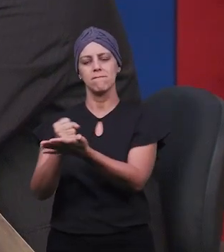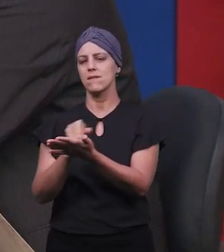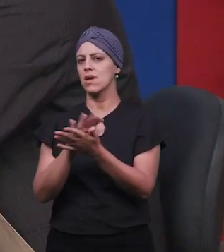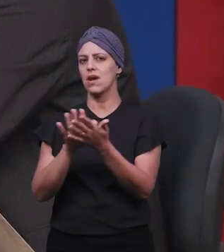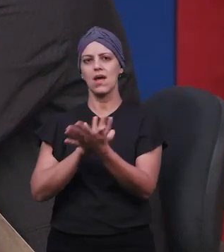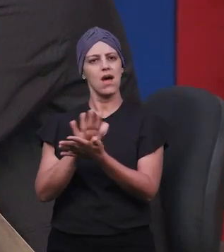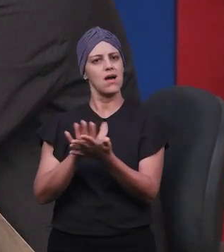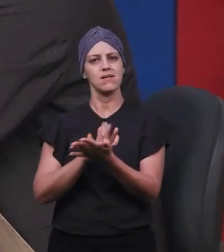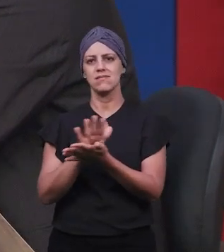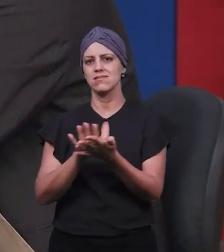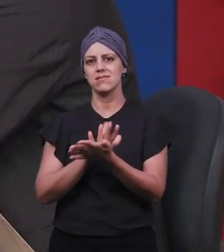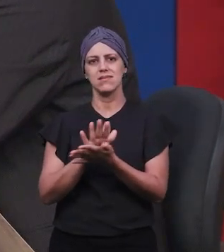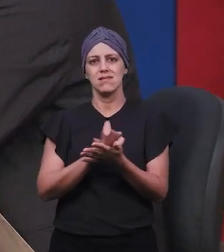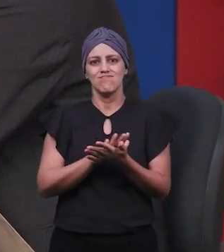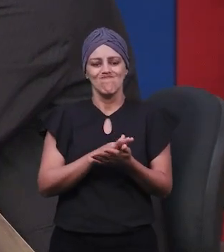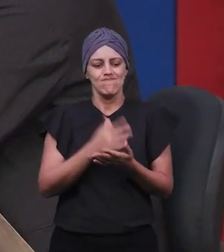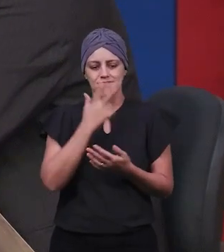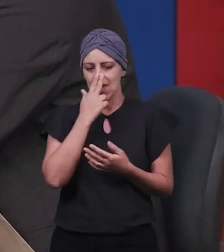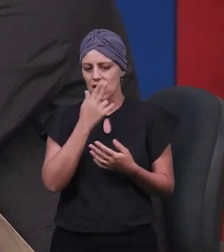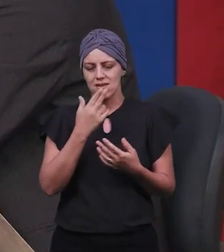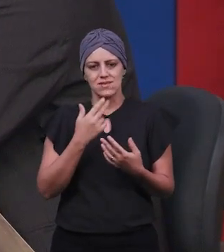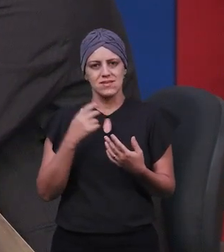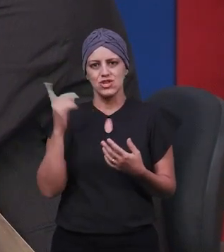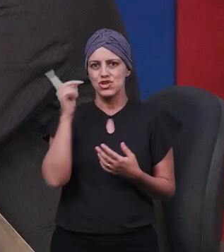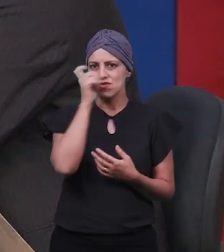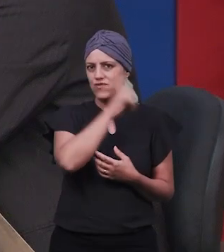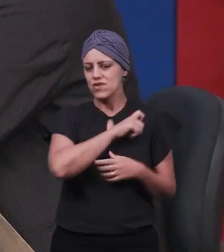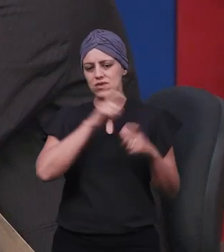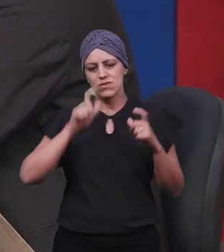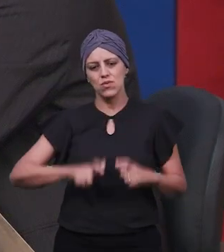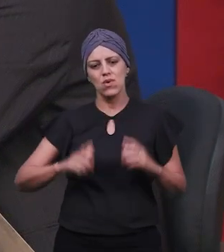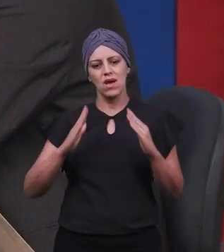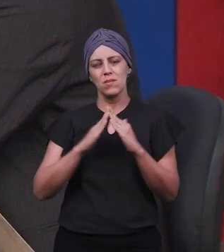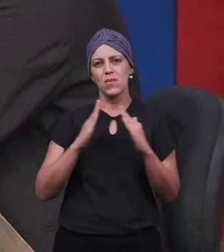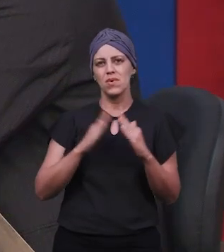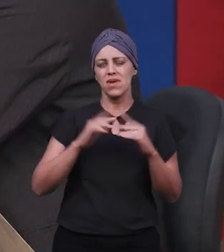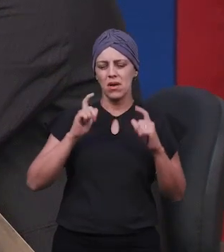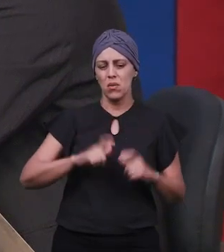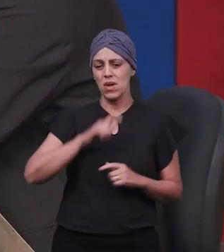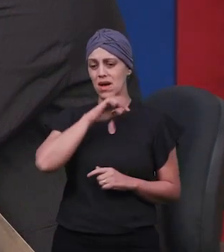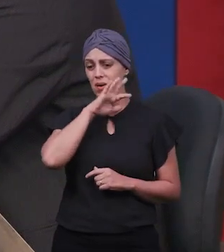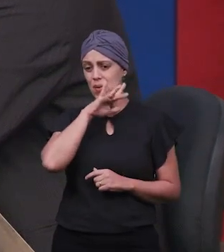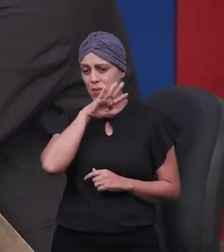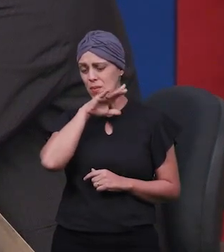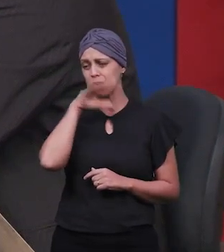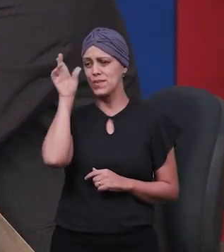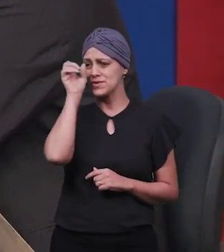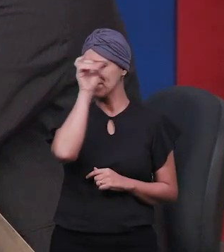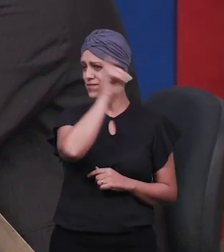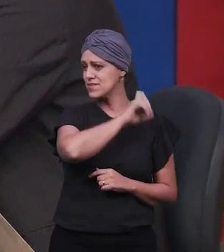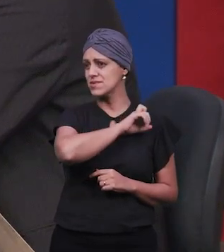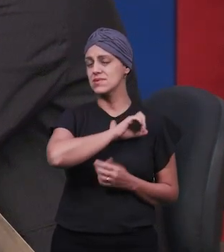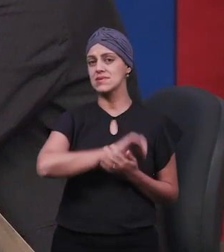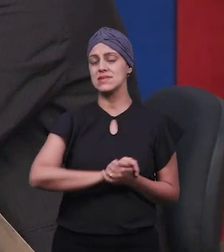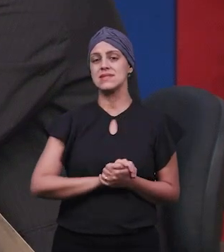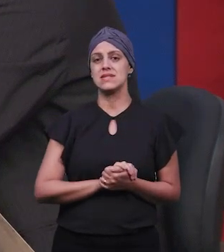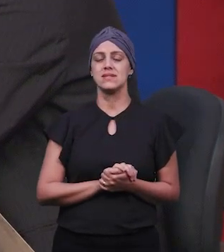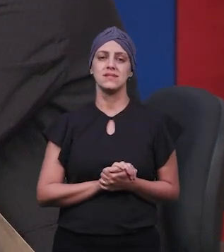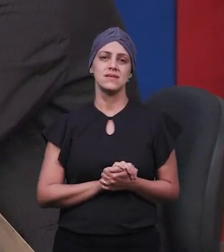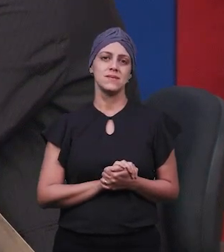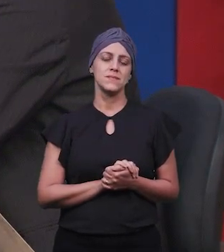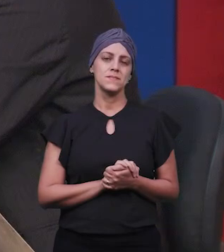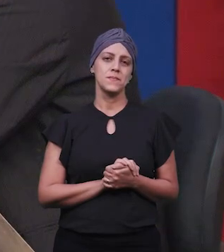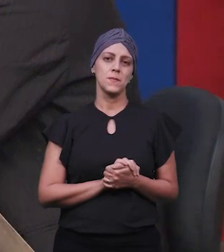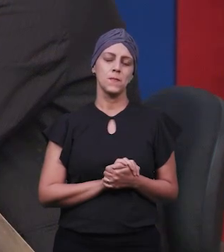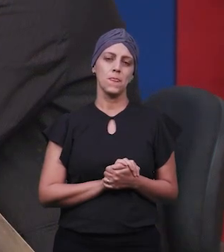lá, também com dificuldade com moradia, disse estar morando num lugar muito ruim.